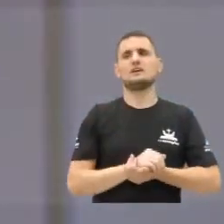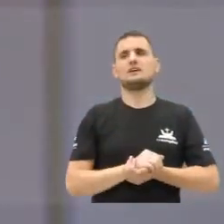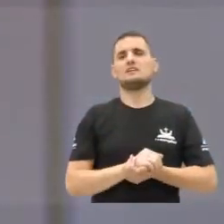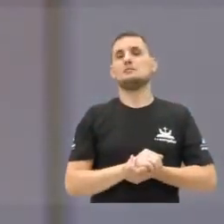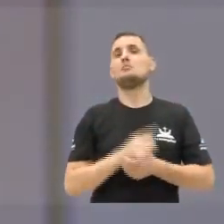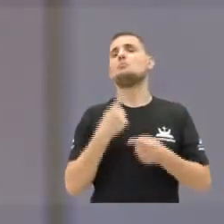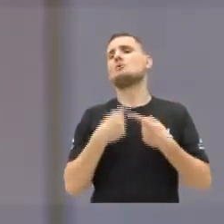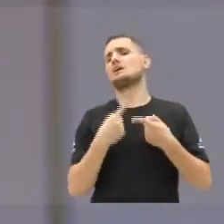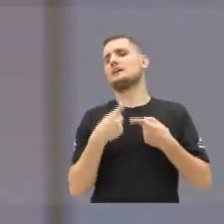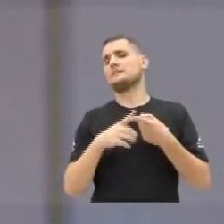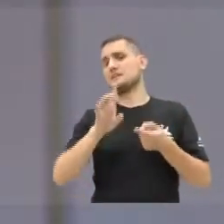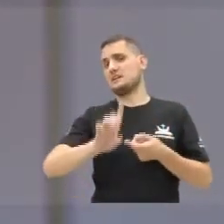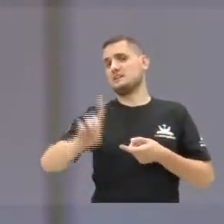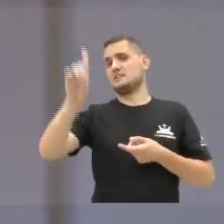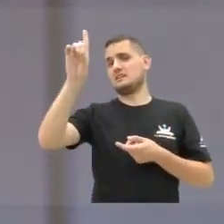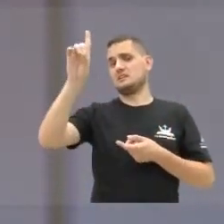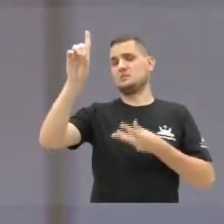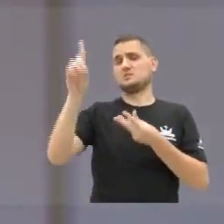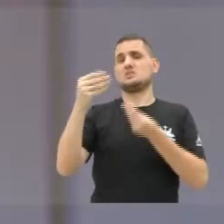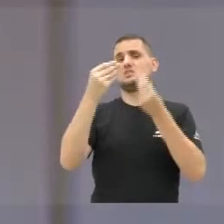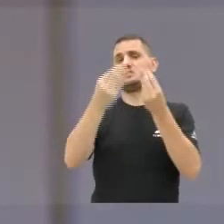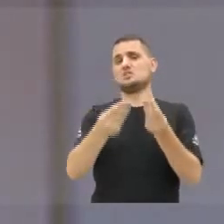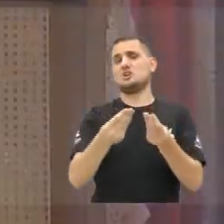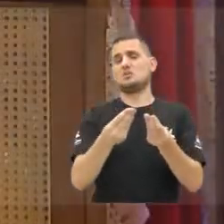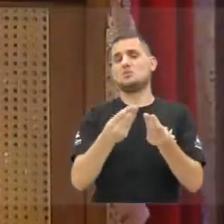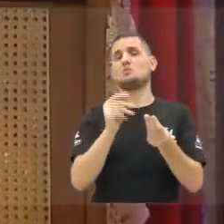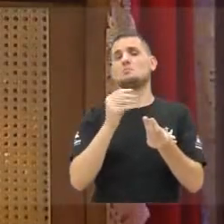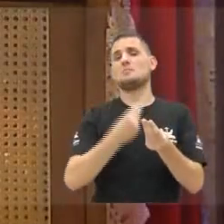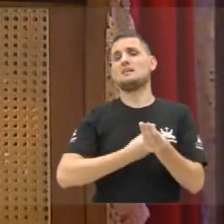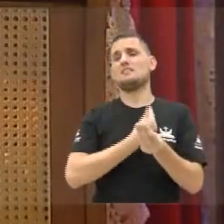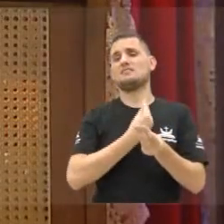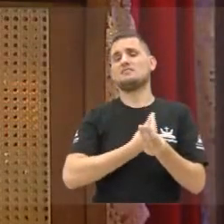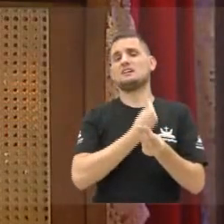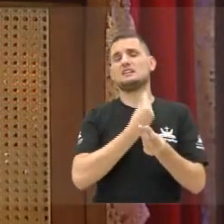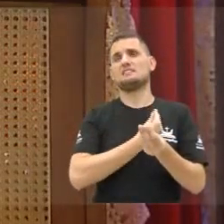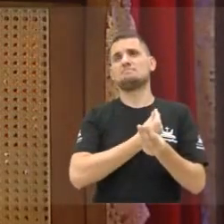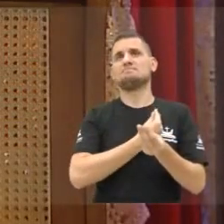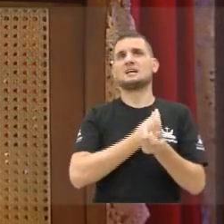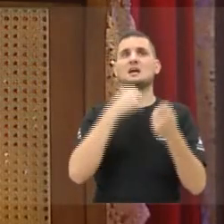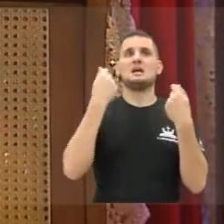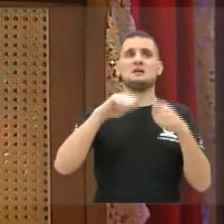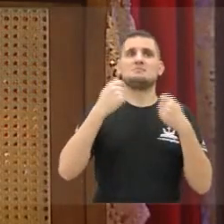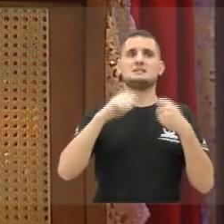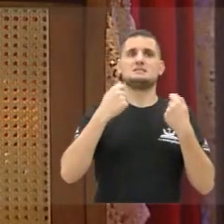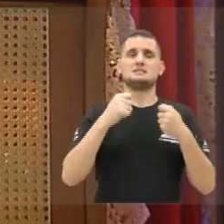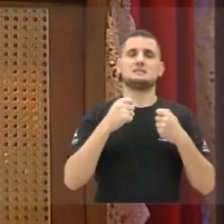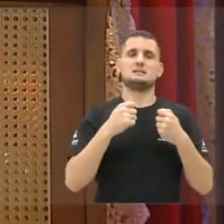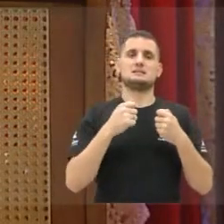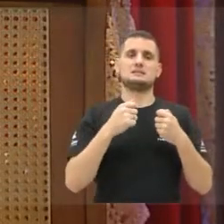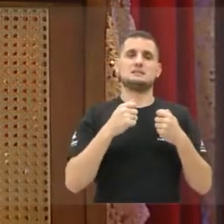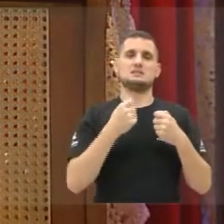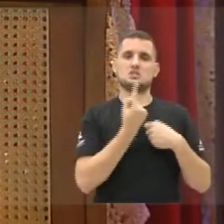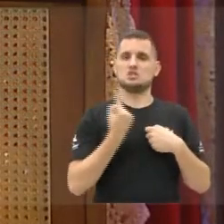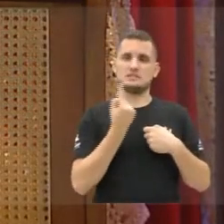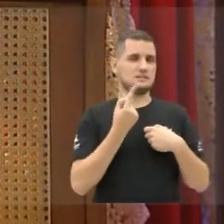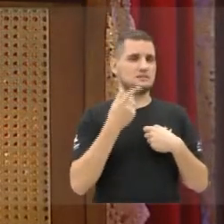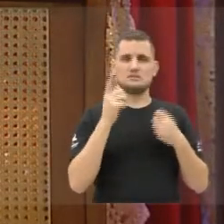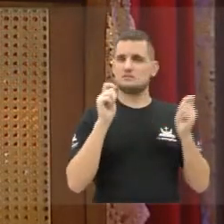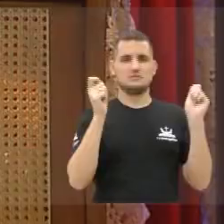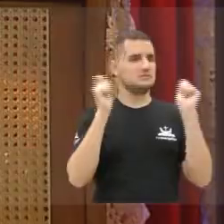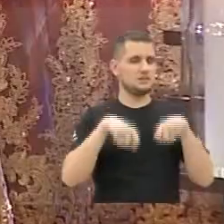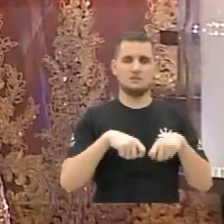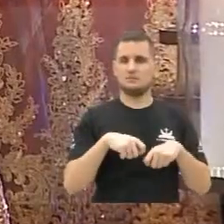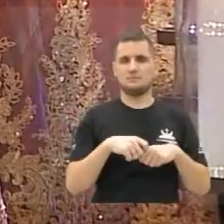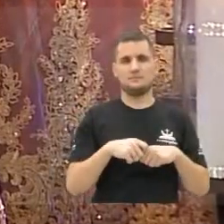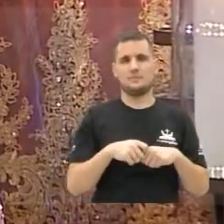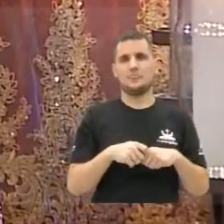Deus te fez carente. Repito, Deus te fez incompleto, Deus